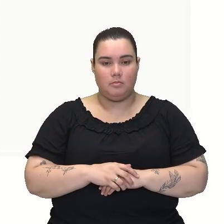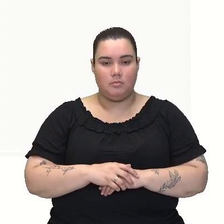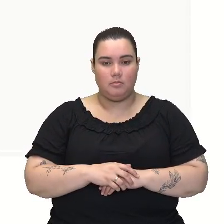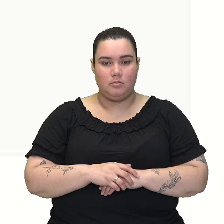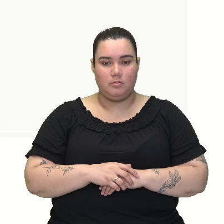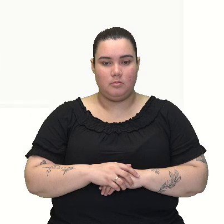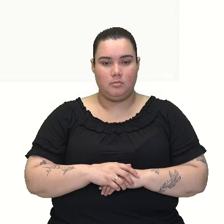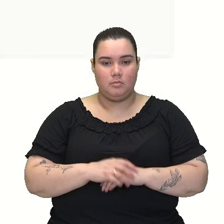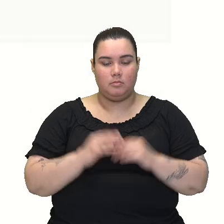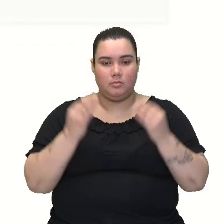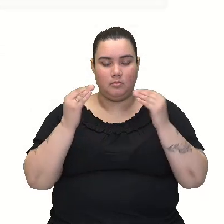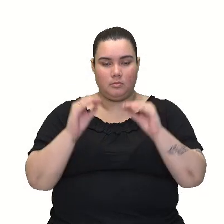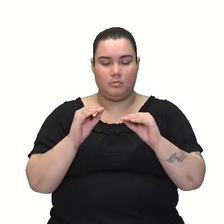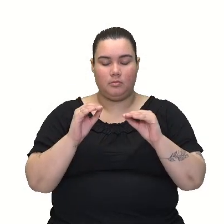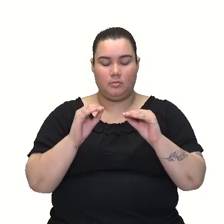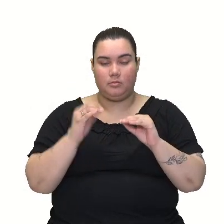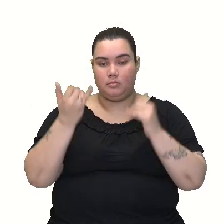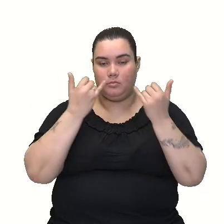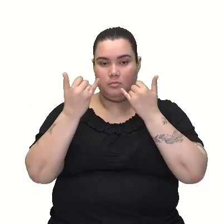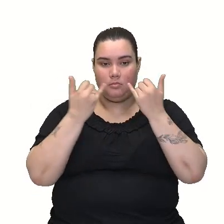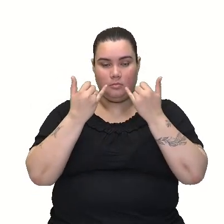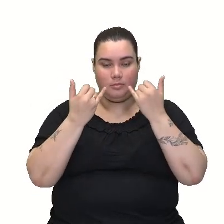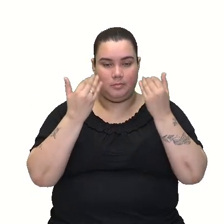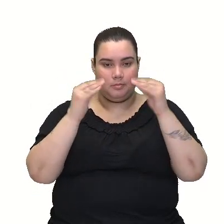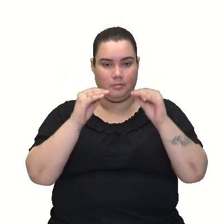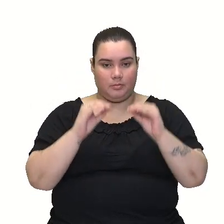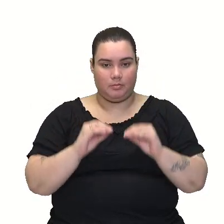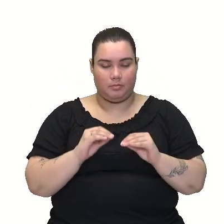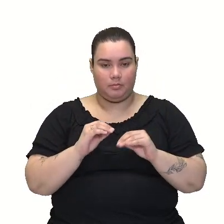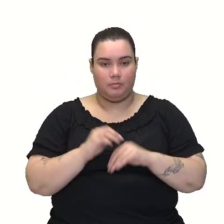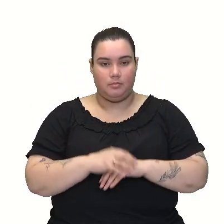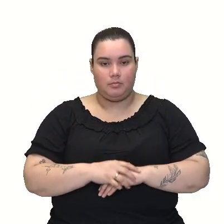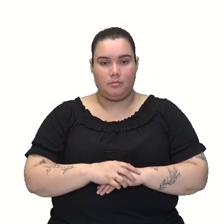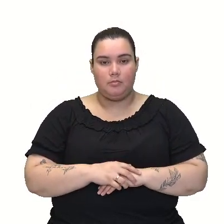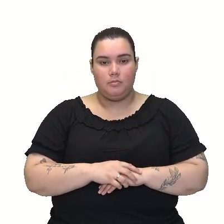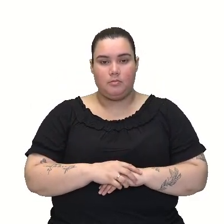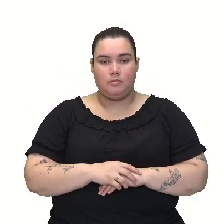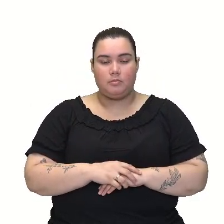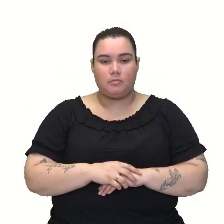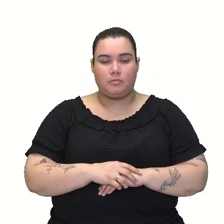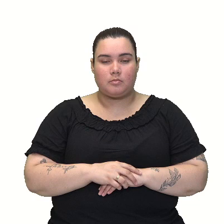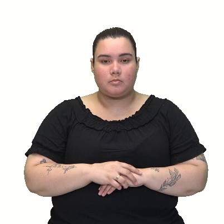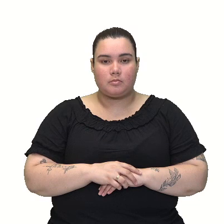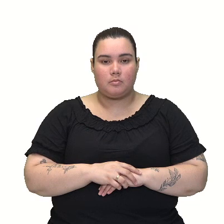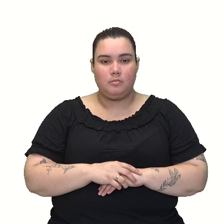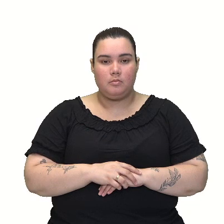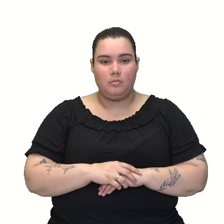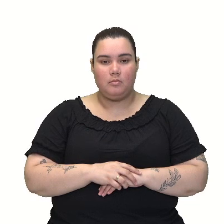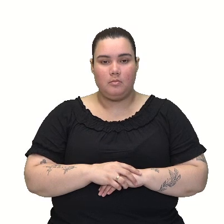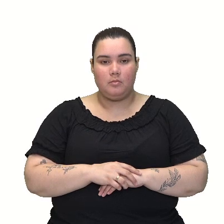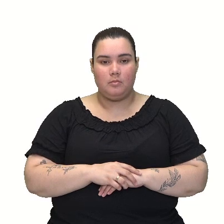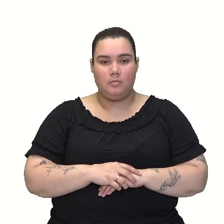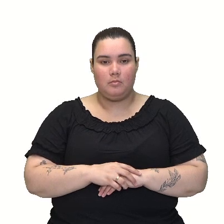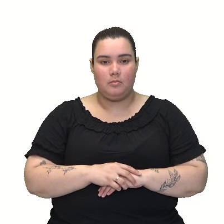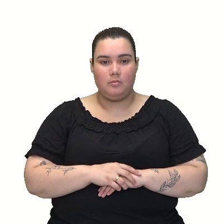Vamos colocar aqui os valores dos coeficientes que nós temos. Vou colocar aqui ao lado.